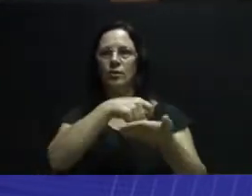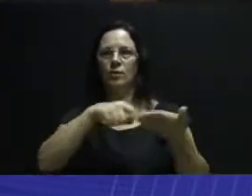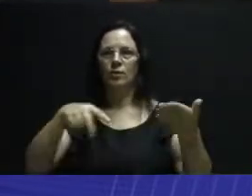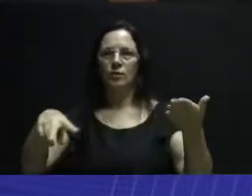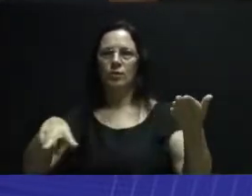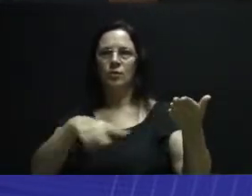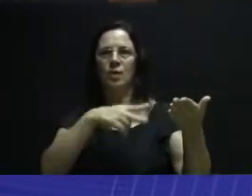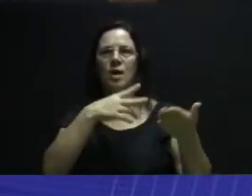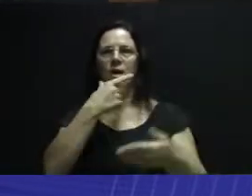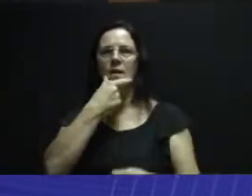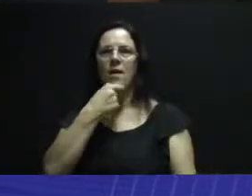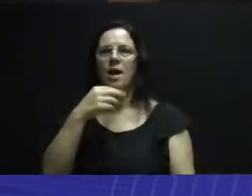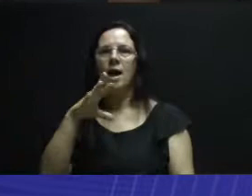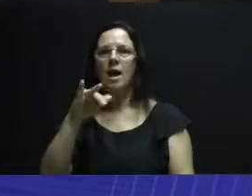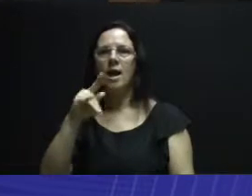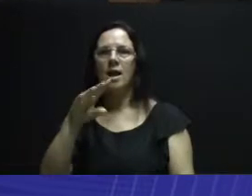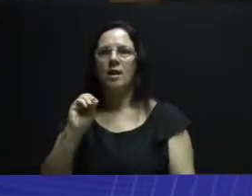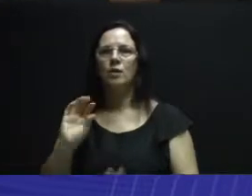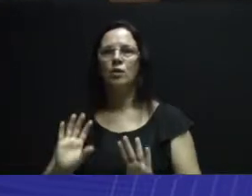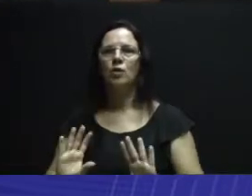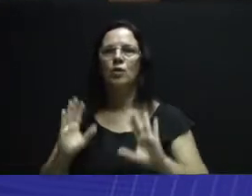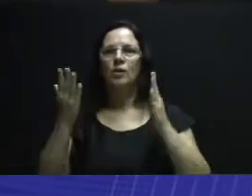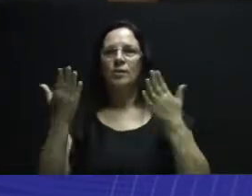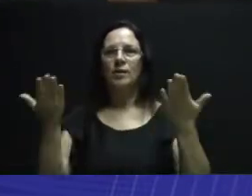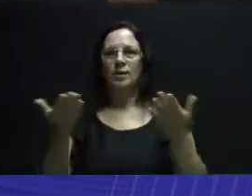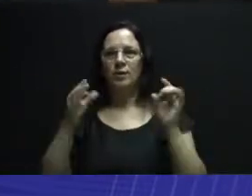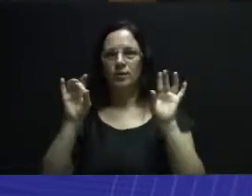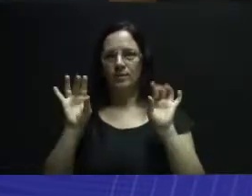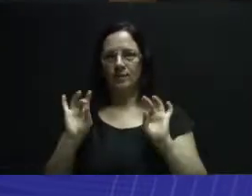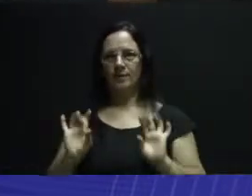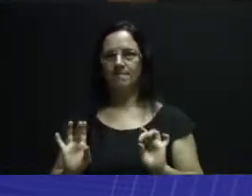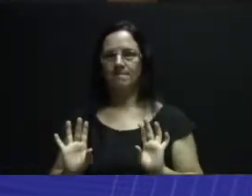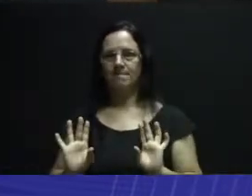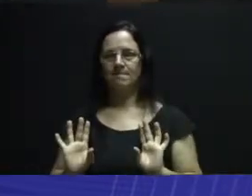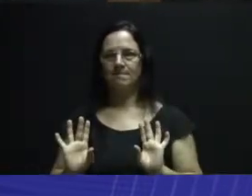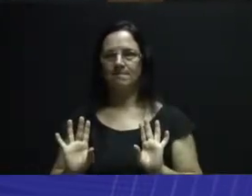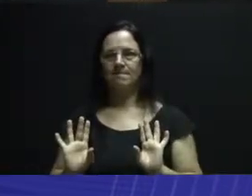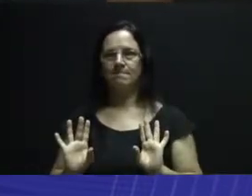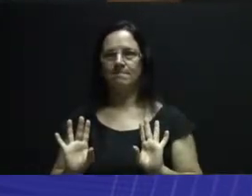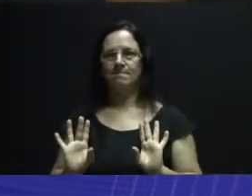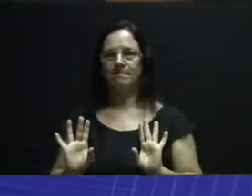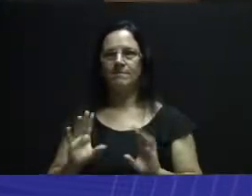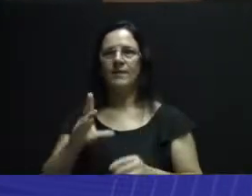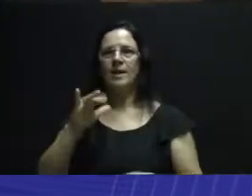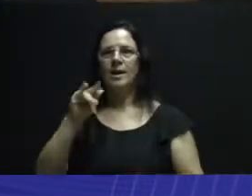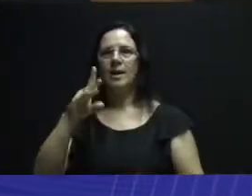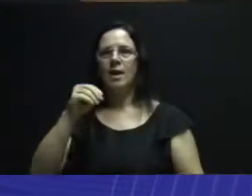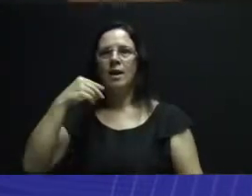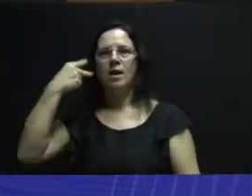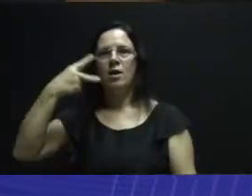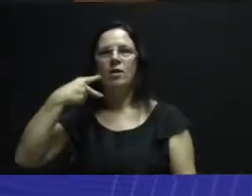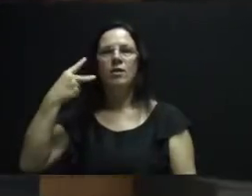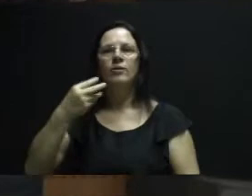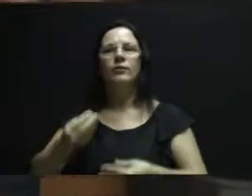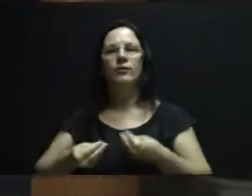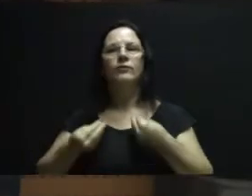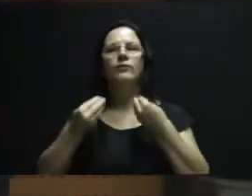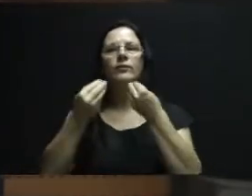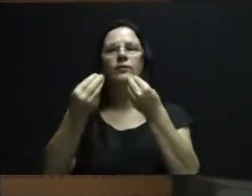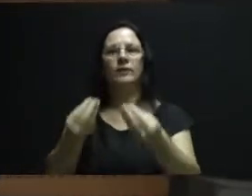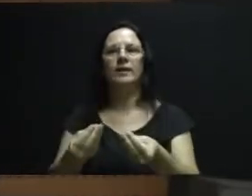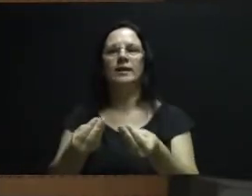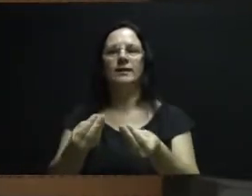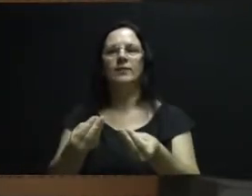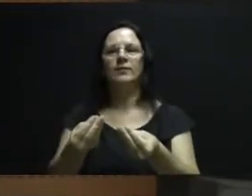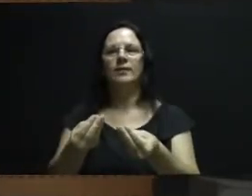Alberto Félix Silva é homenageado neste ato solene. O vereador Laelcio Batista dos Santos, Lalá, procederá à entrega